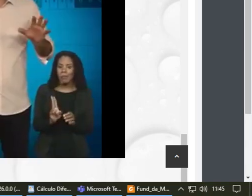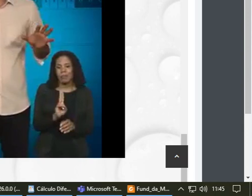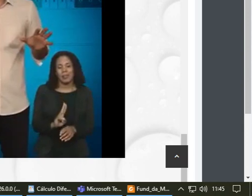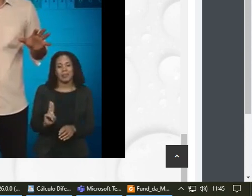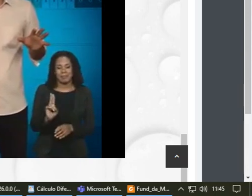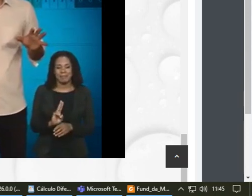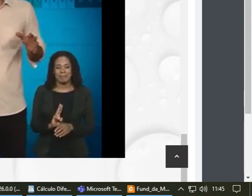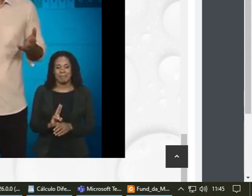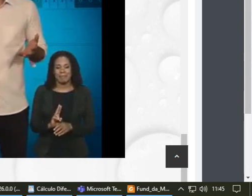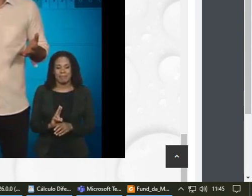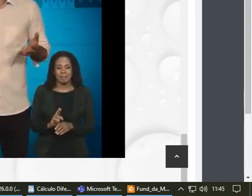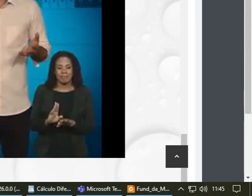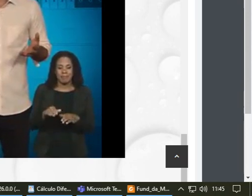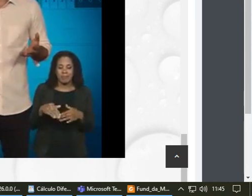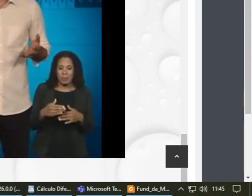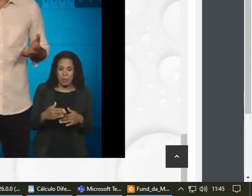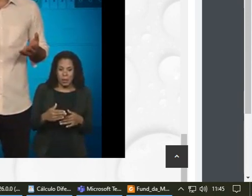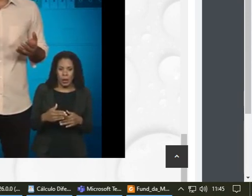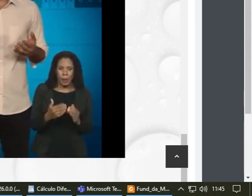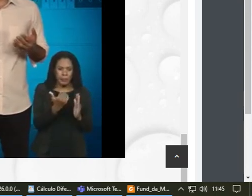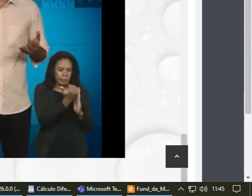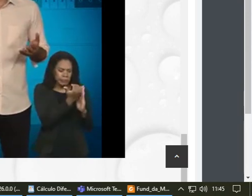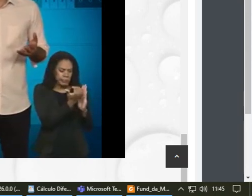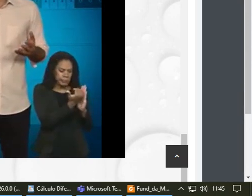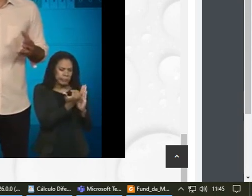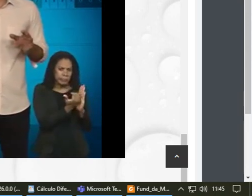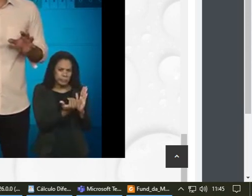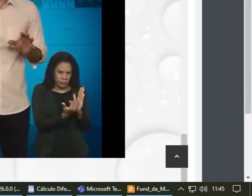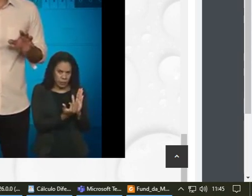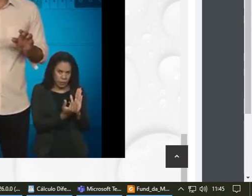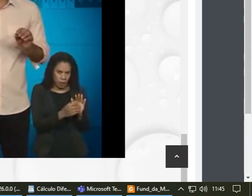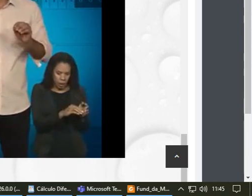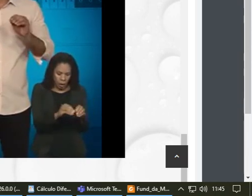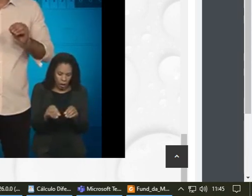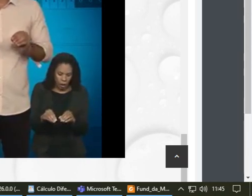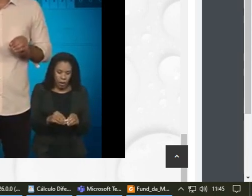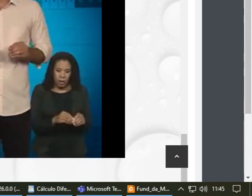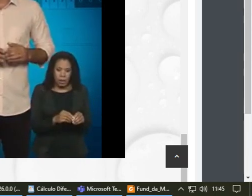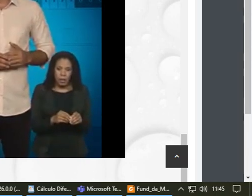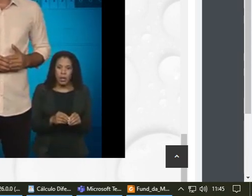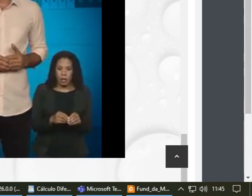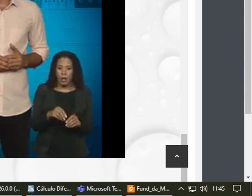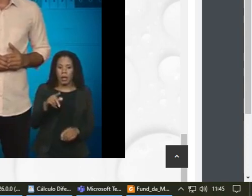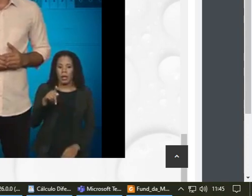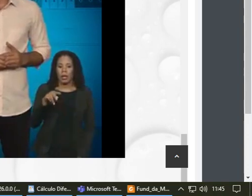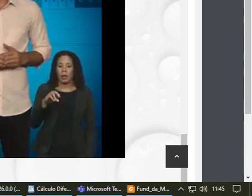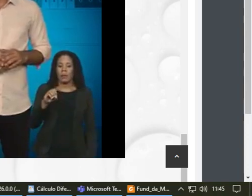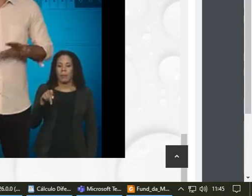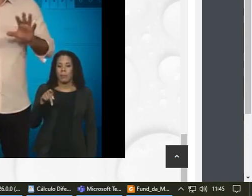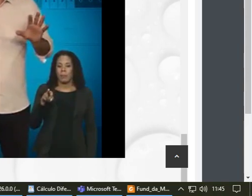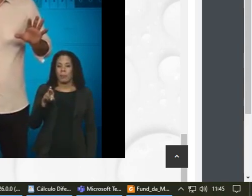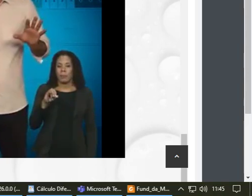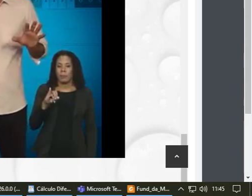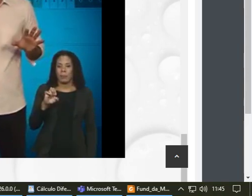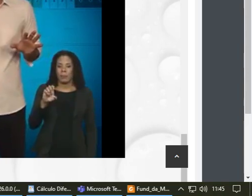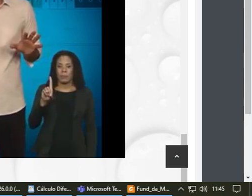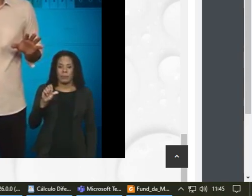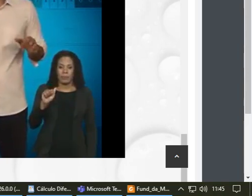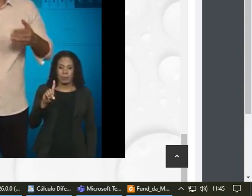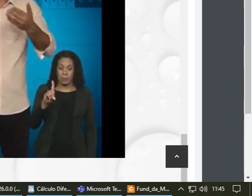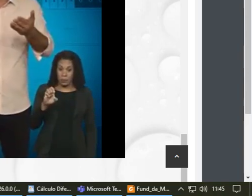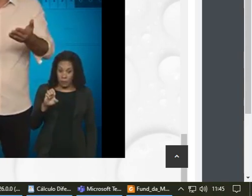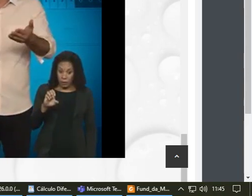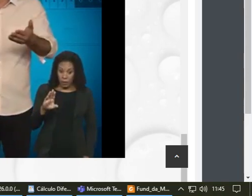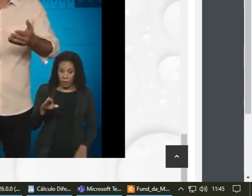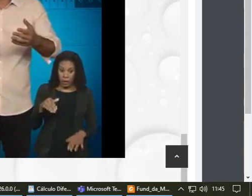Além das propriedades de suas fases, o solo pode ser classificado com base nas suas propriedades geotécnicas. Como meu cliente vai